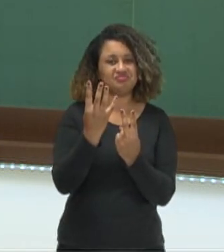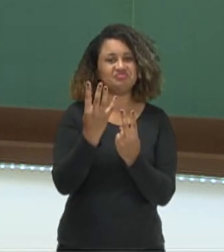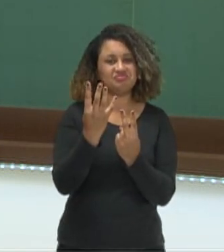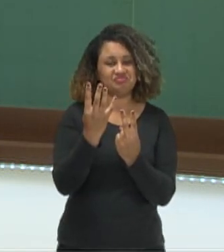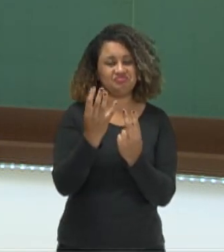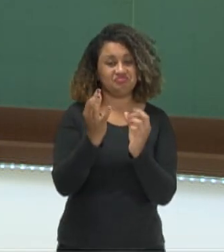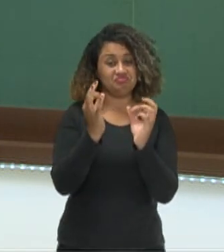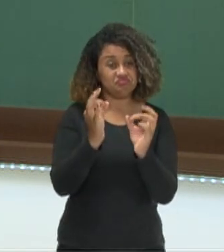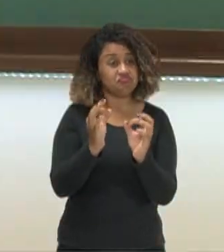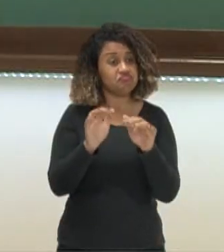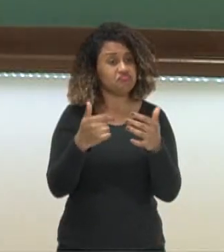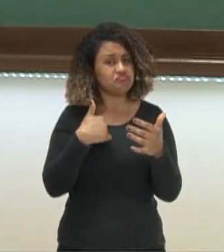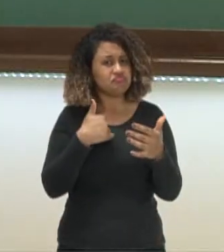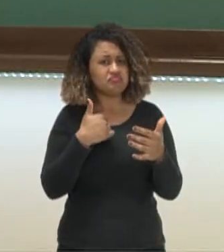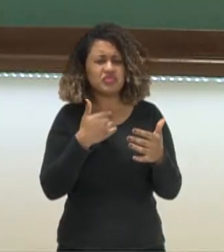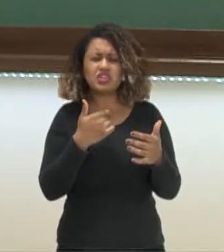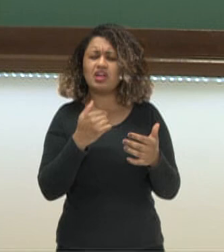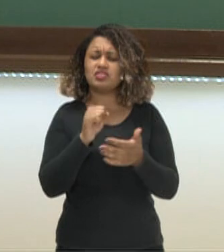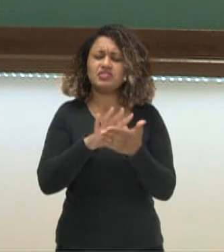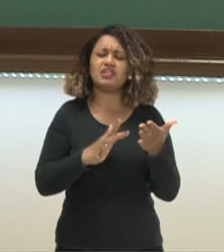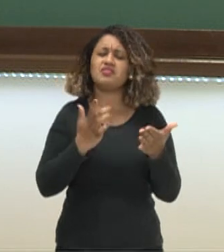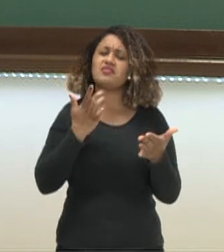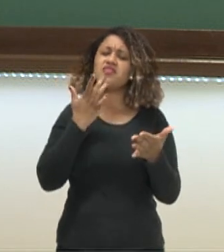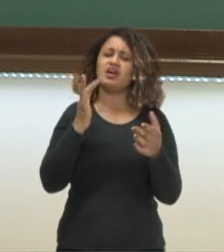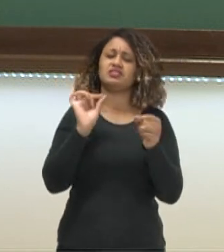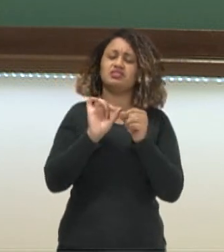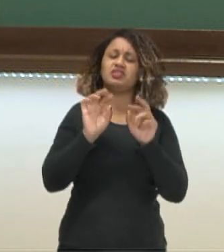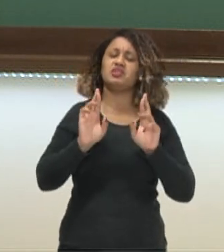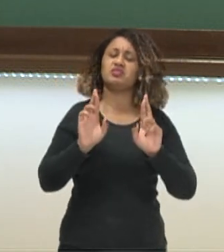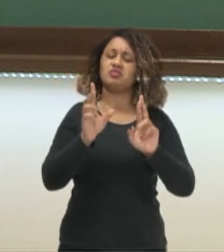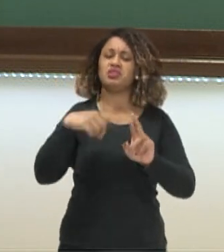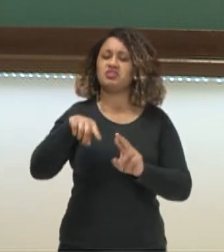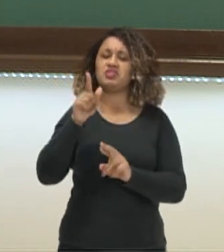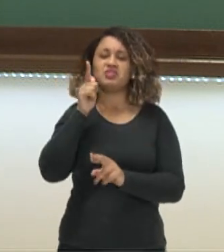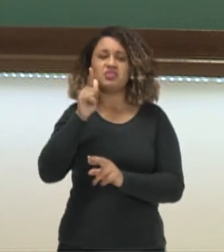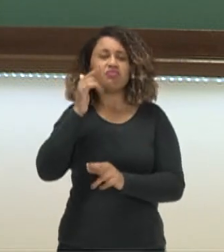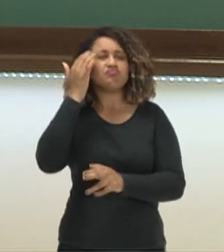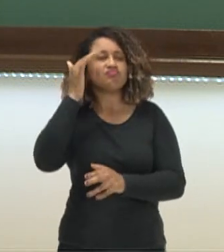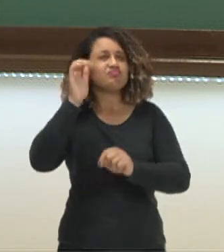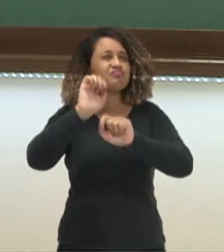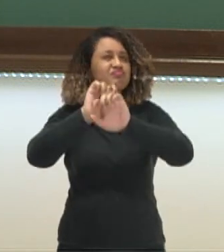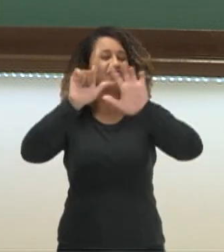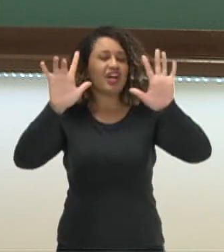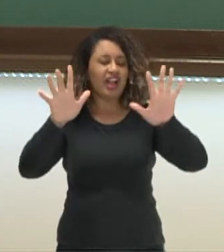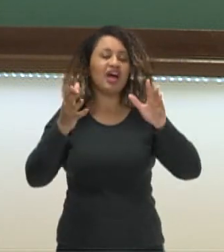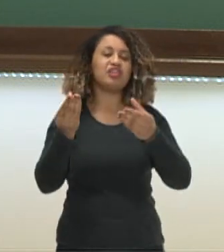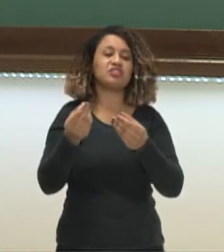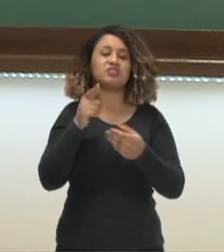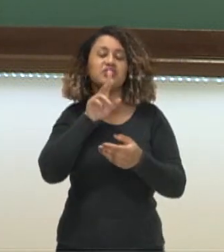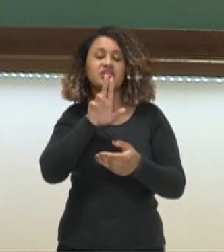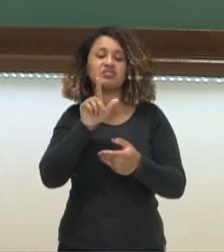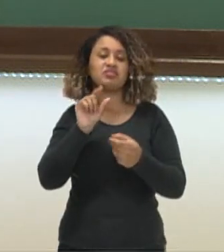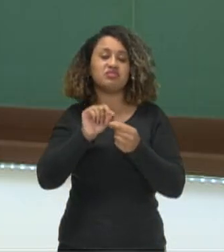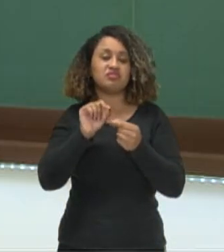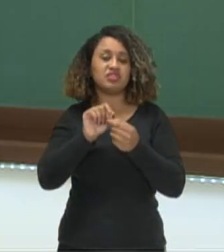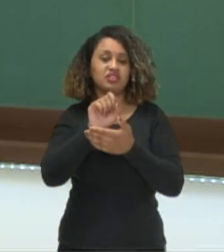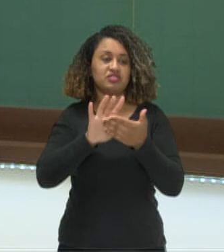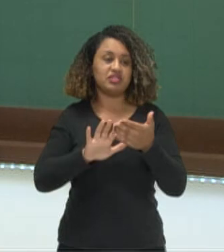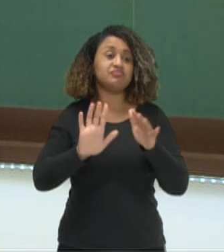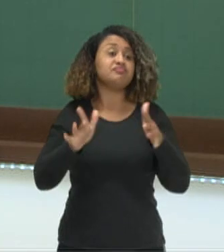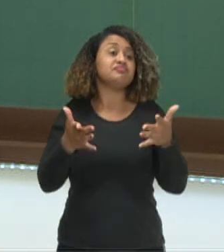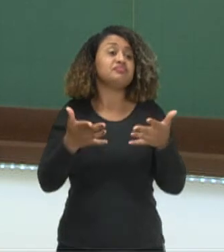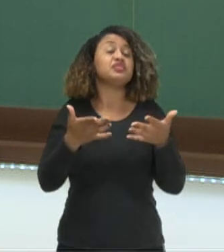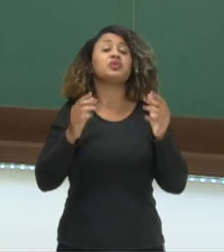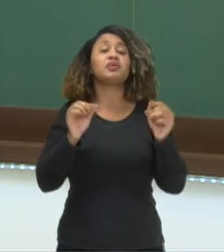4ª potência. Um exercício fácil, né? Eu espero que você tenha conseguido fazer esse exercício. E é claro,